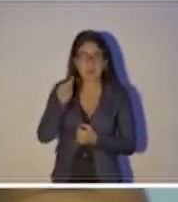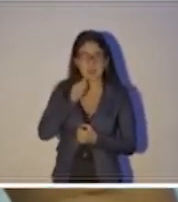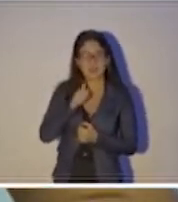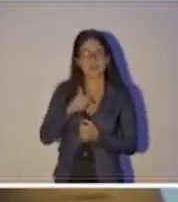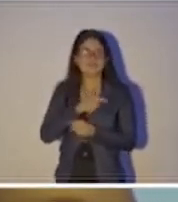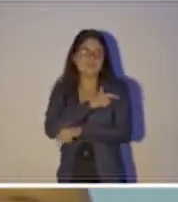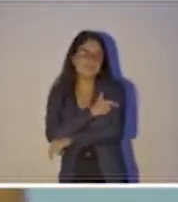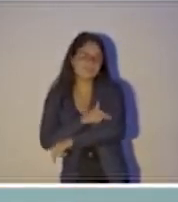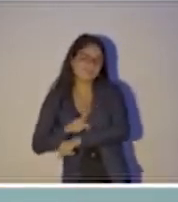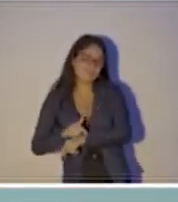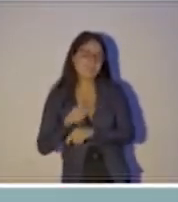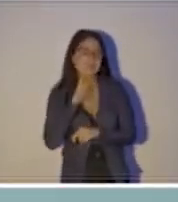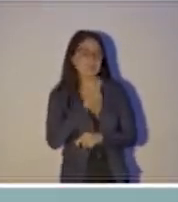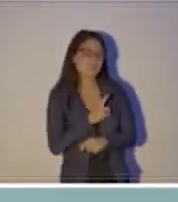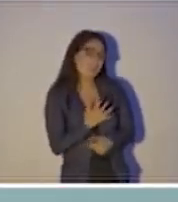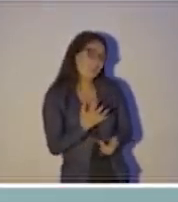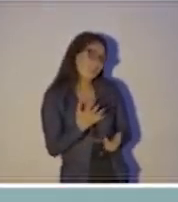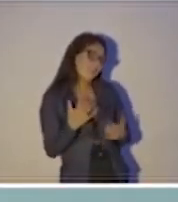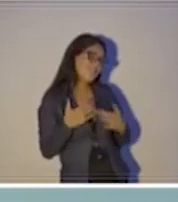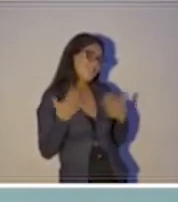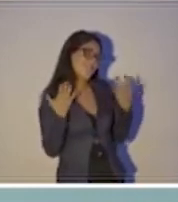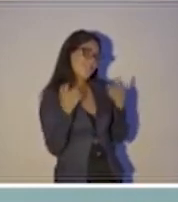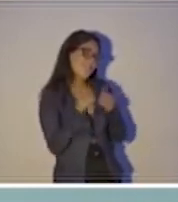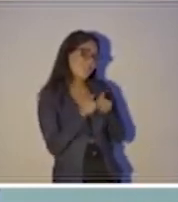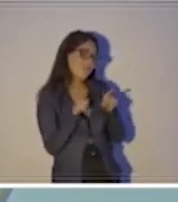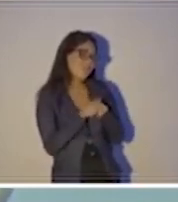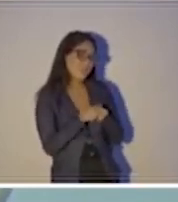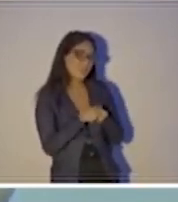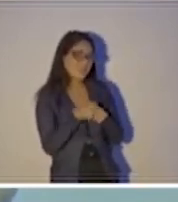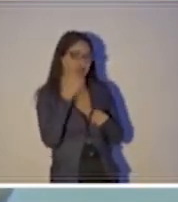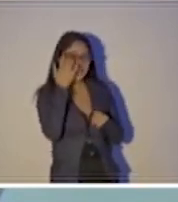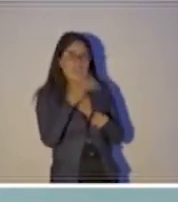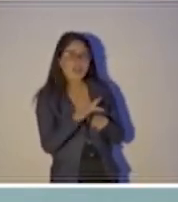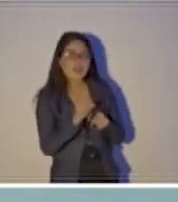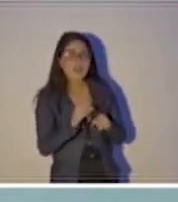a educação, responde. Também me surpreendi, sabia que macaco falava.